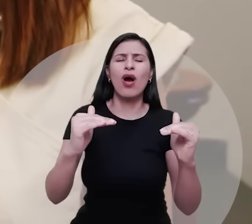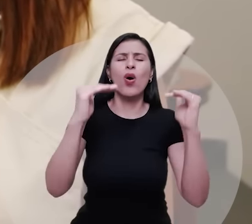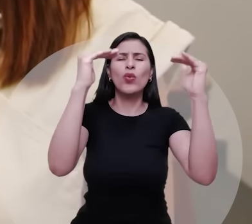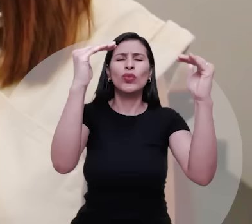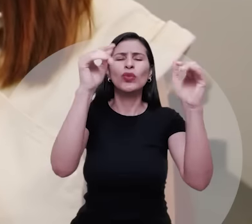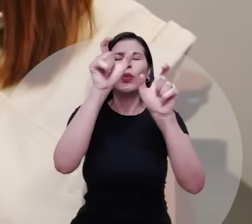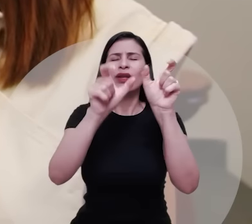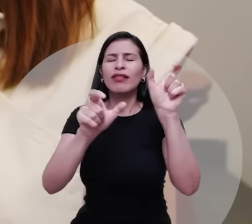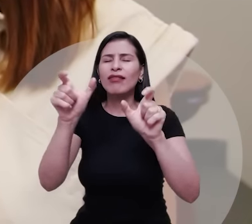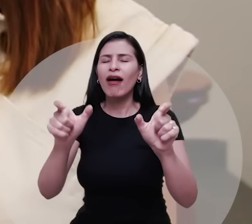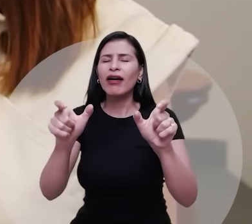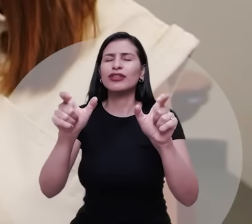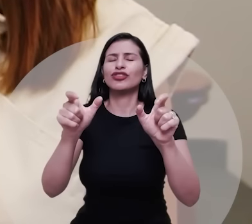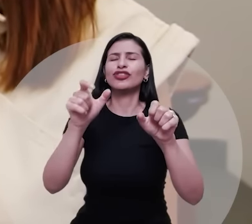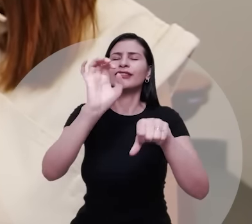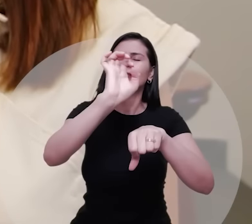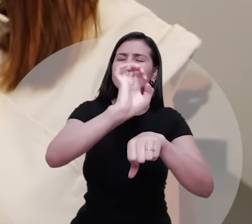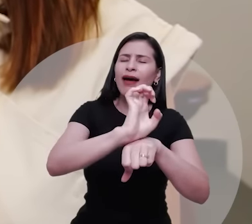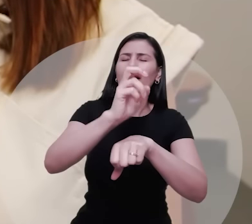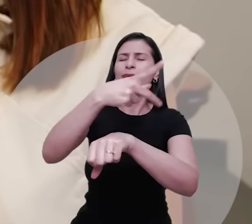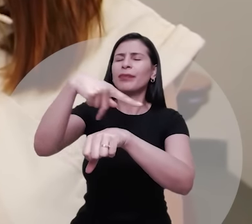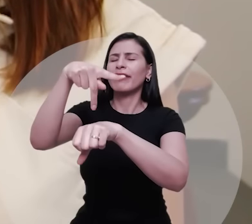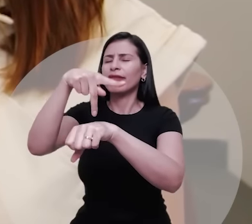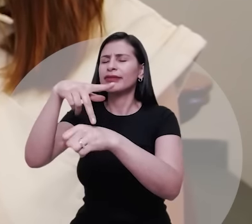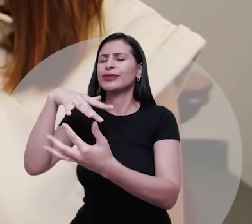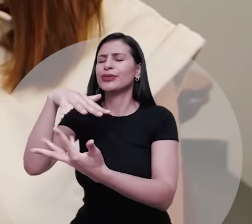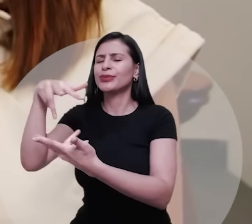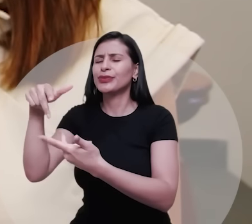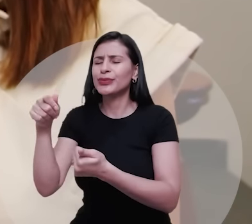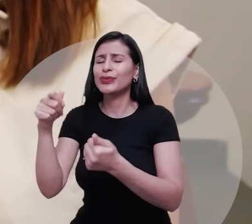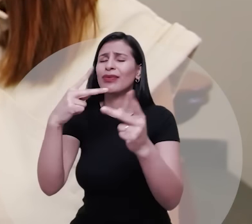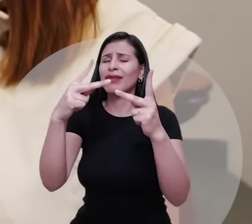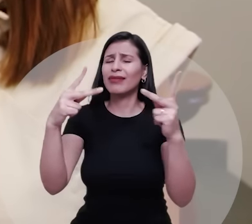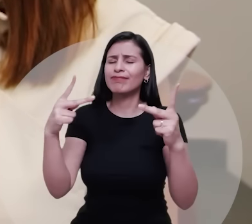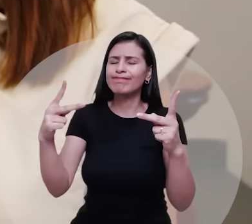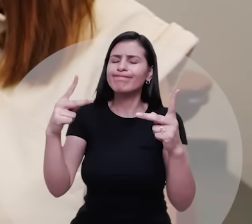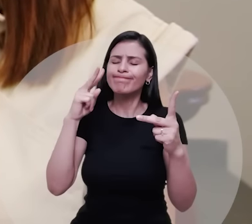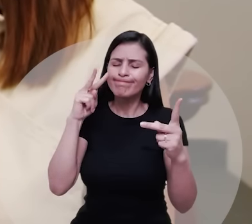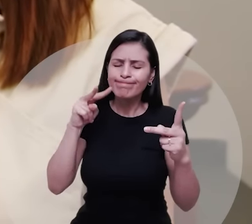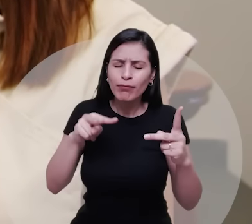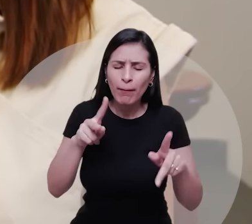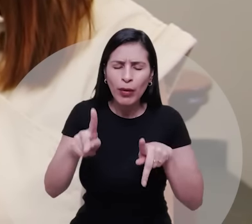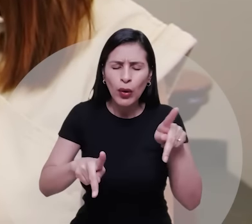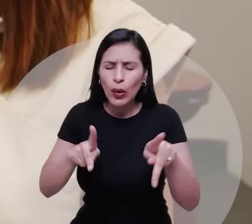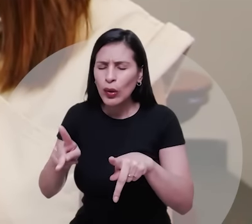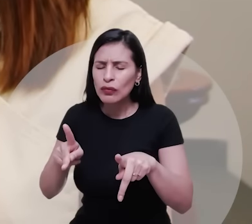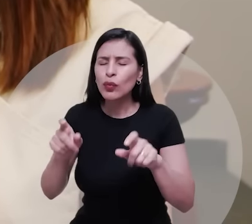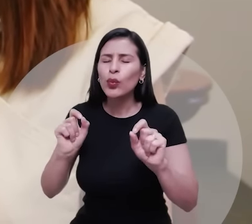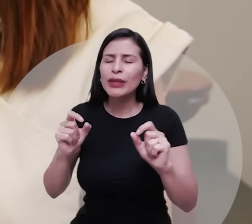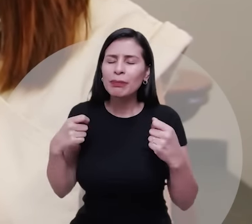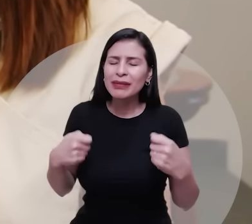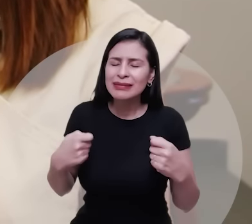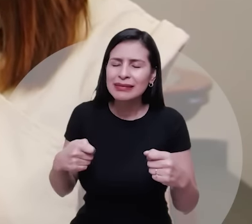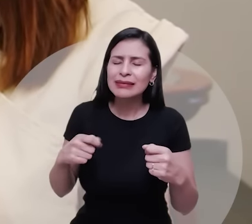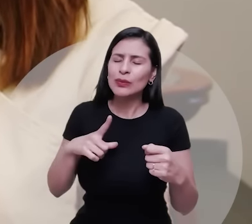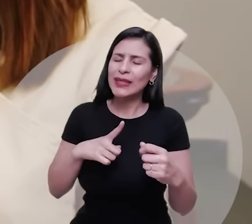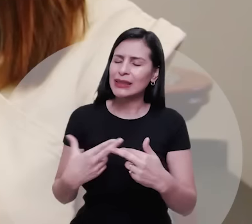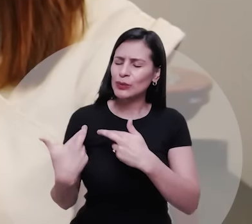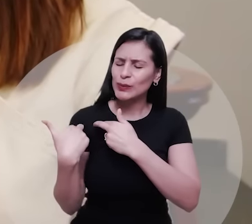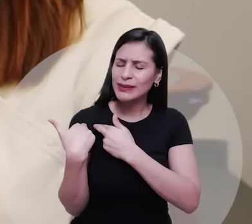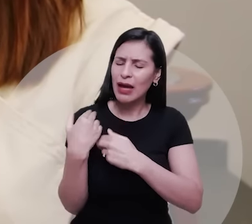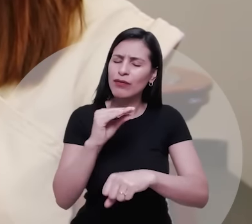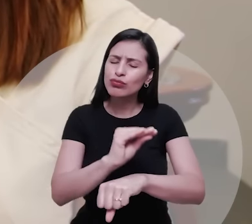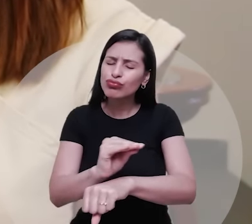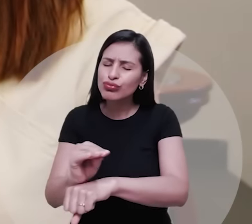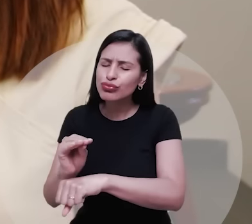mundo. Que percebam as necessidades do povo e sejam responsáveis no cuidar das pessoas.